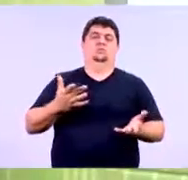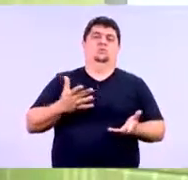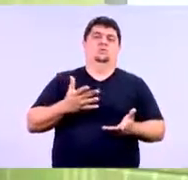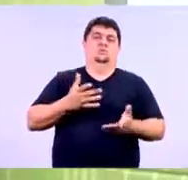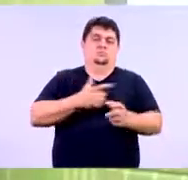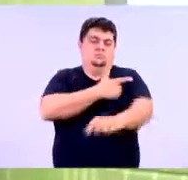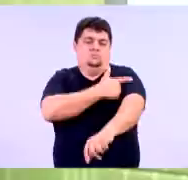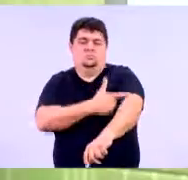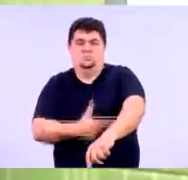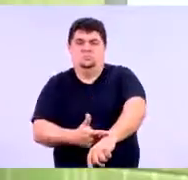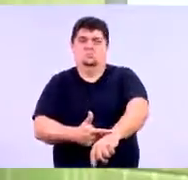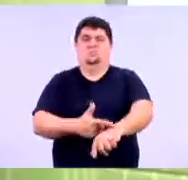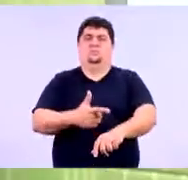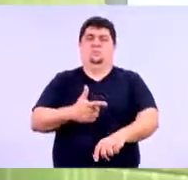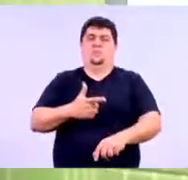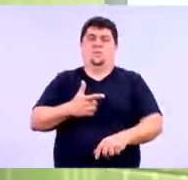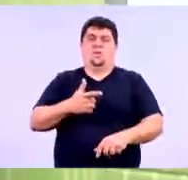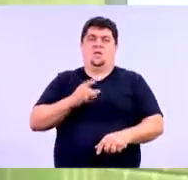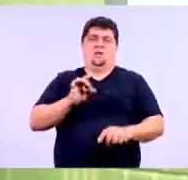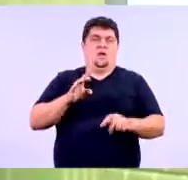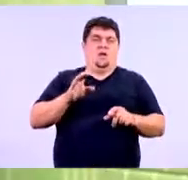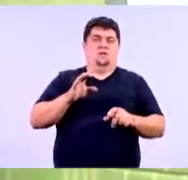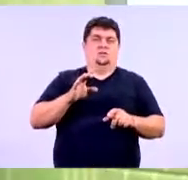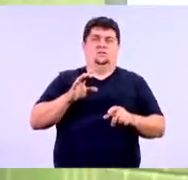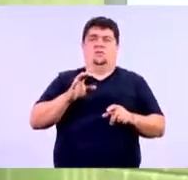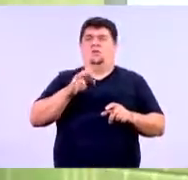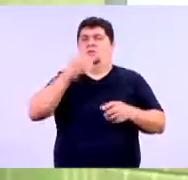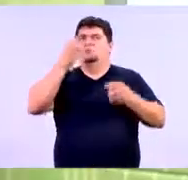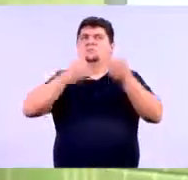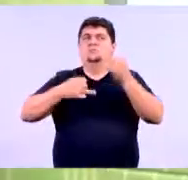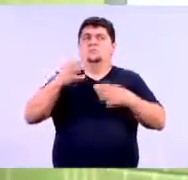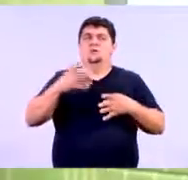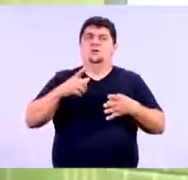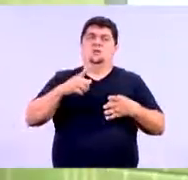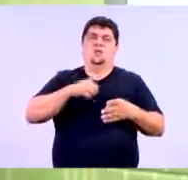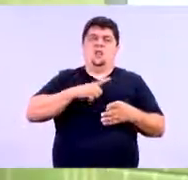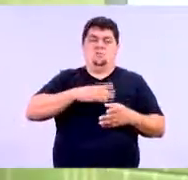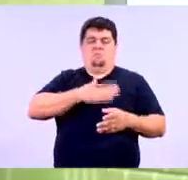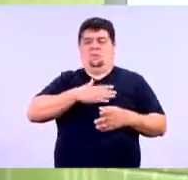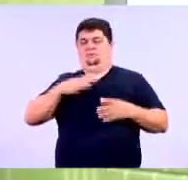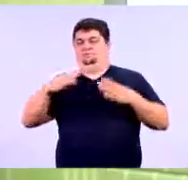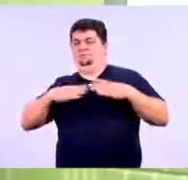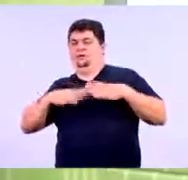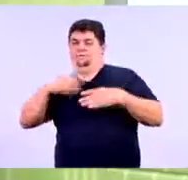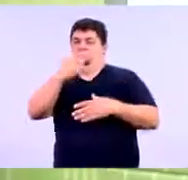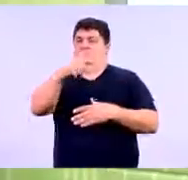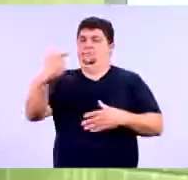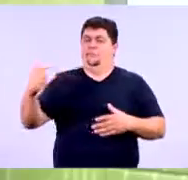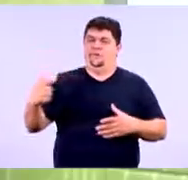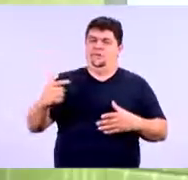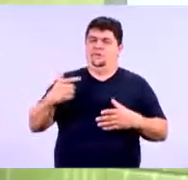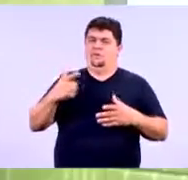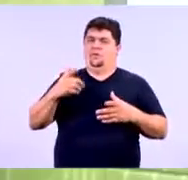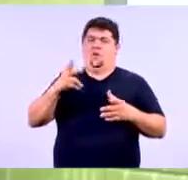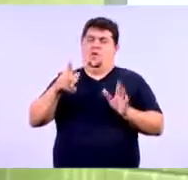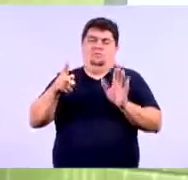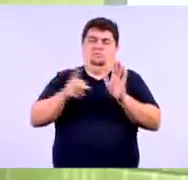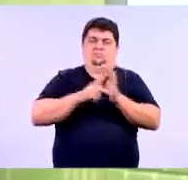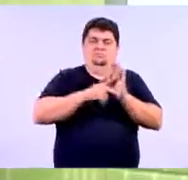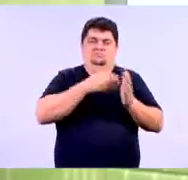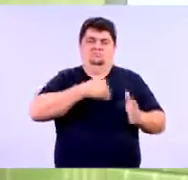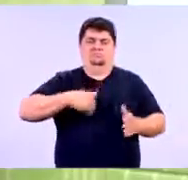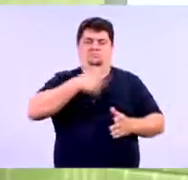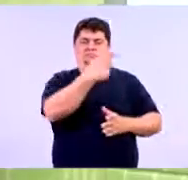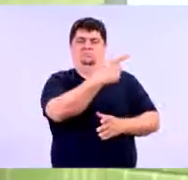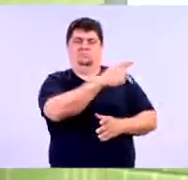a educação. E não vamos aqui entrar em particularidades. Ah, na minha cidade está assim, na minha casa está assim. Isso não vem ao